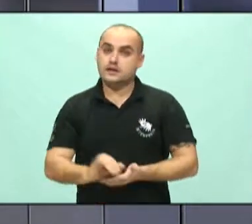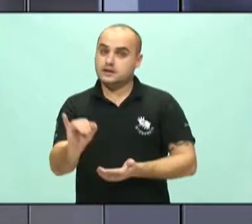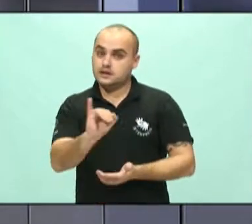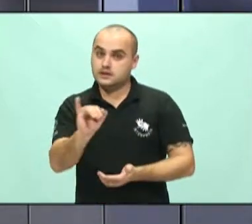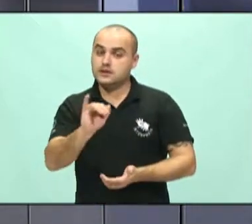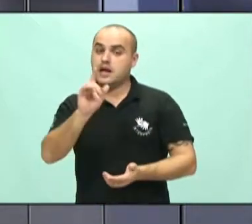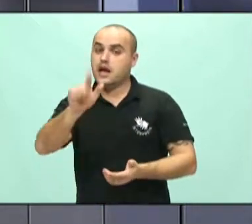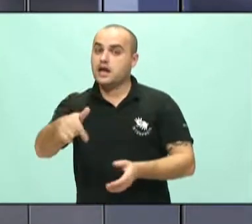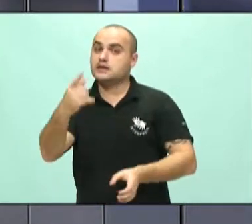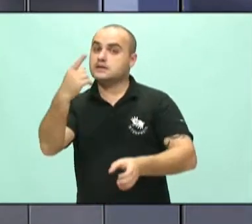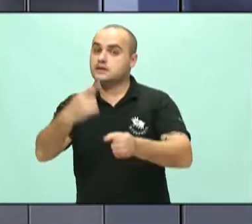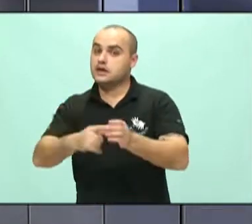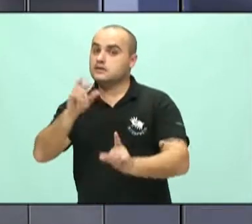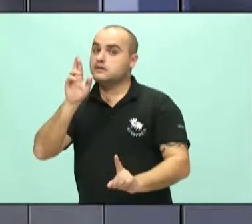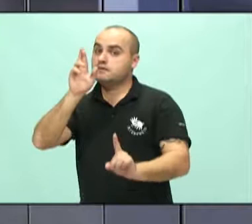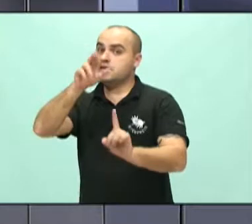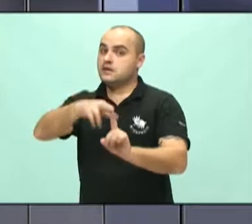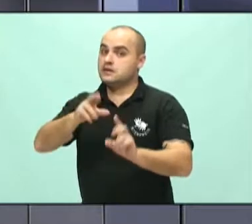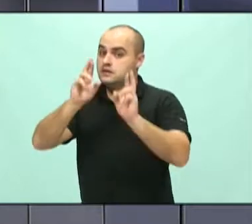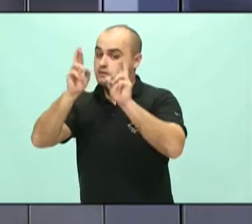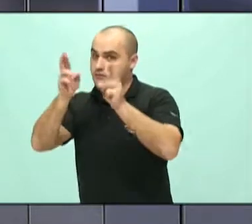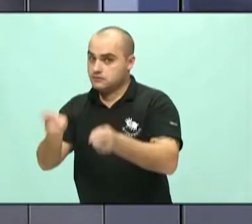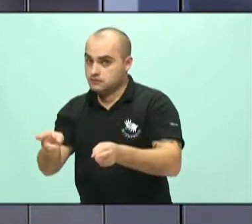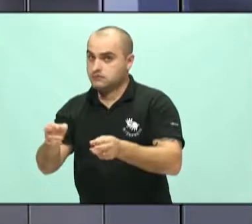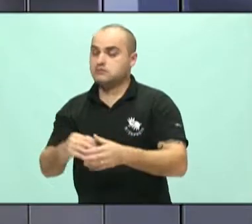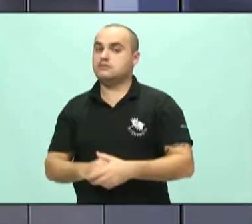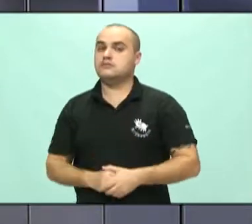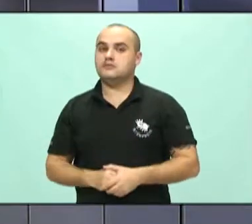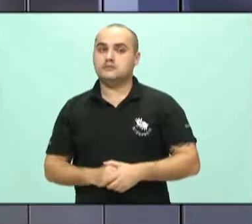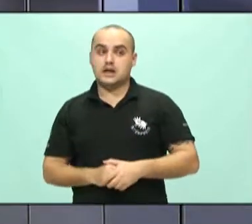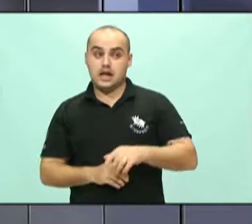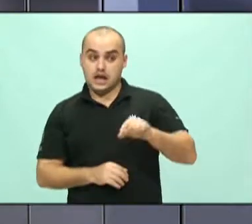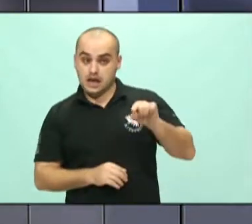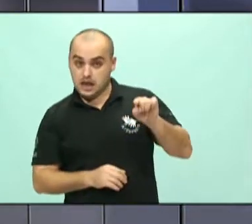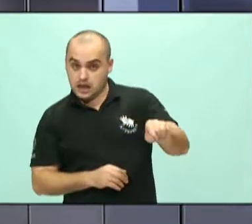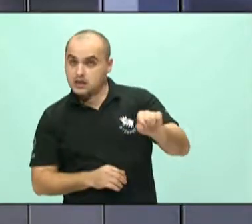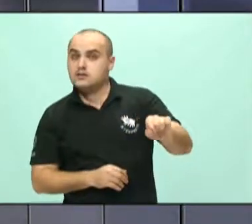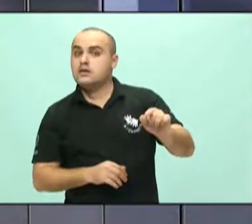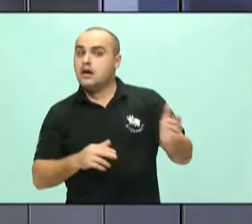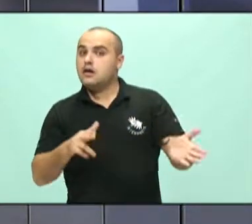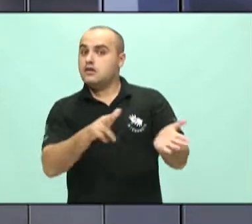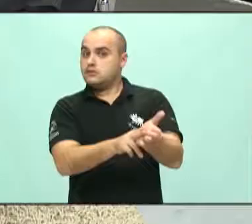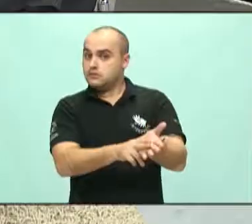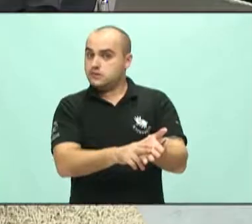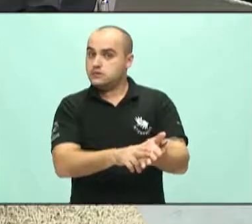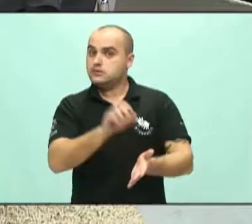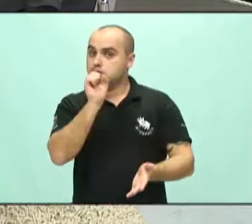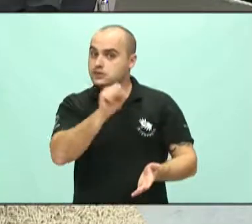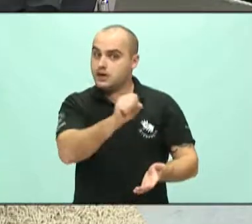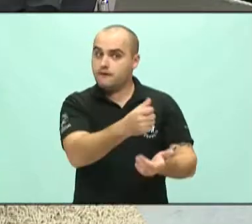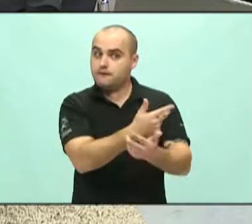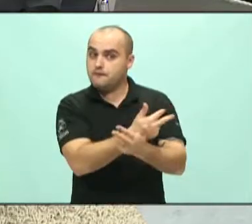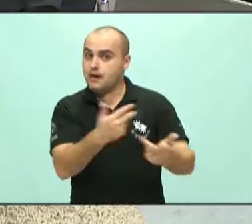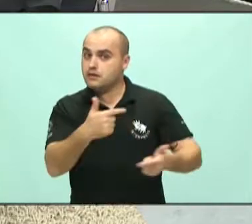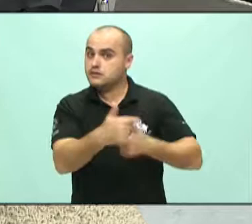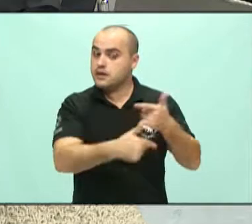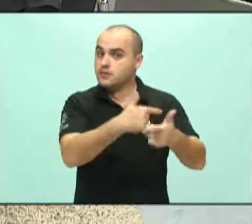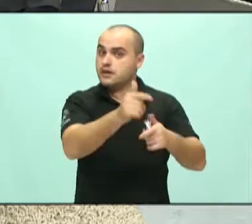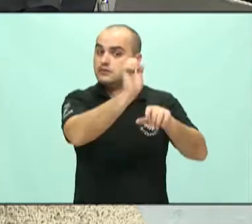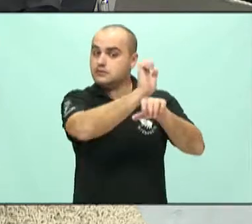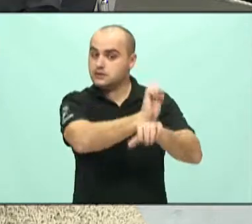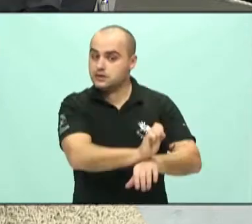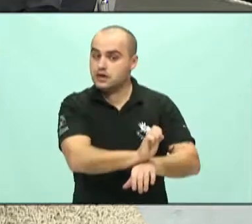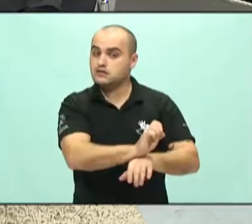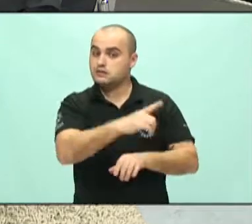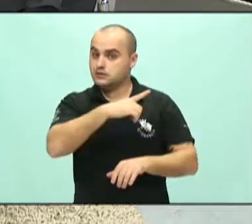grande cidade referência da região. E isso que nós assumimos grande parte dos ônus que o Estado também